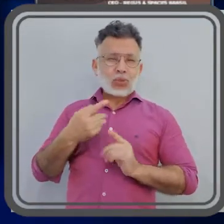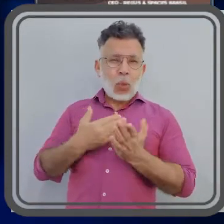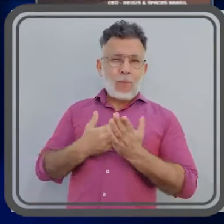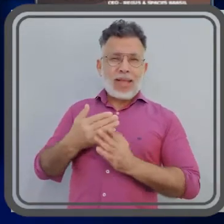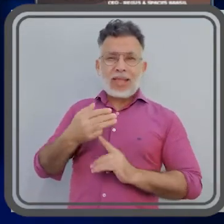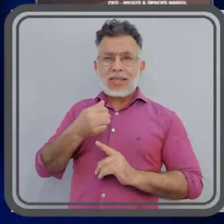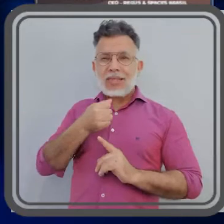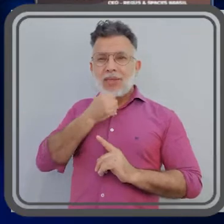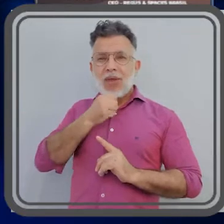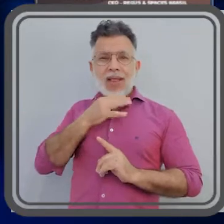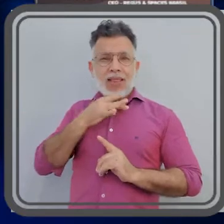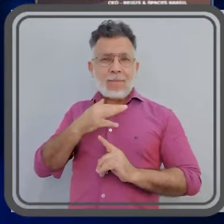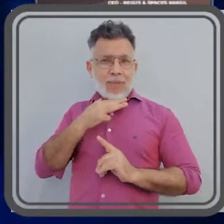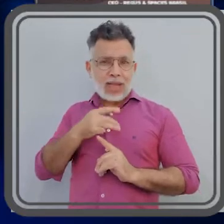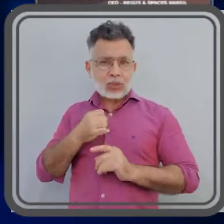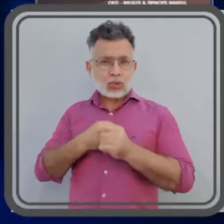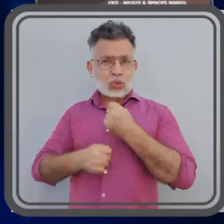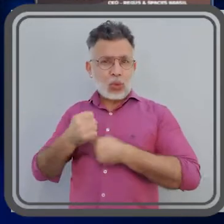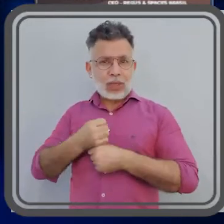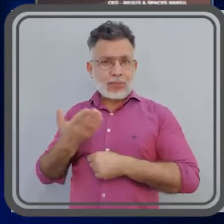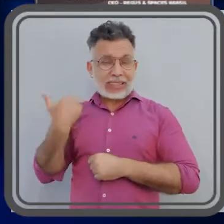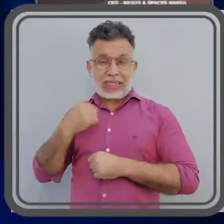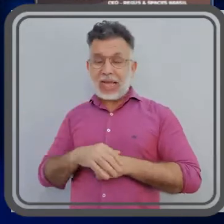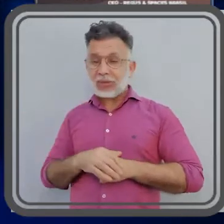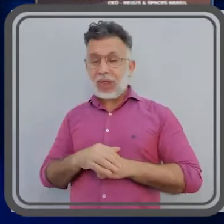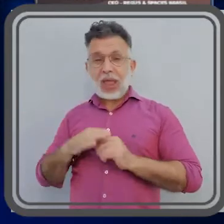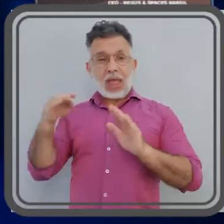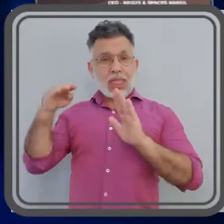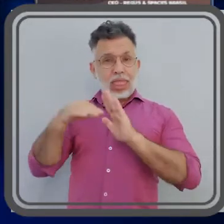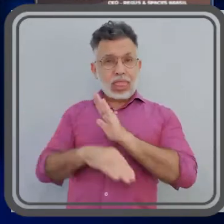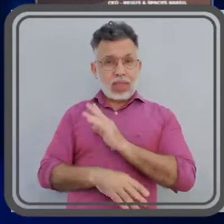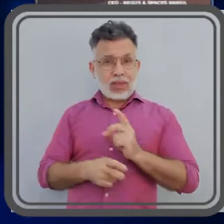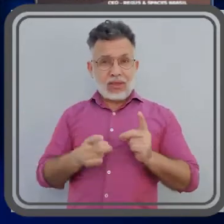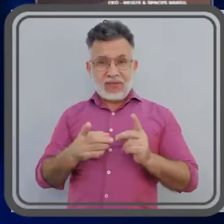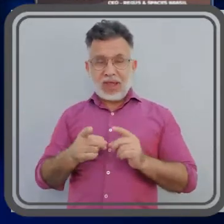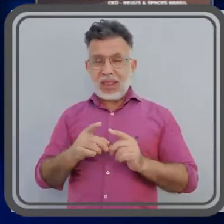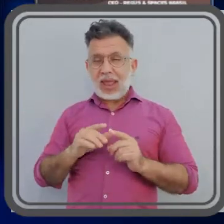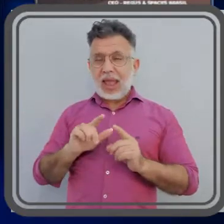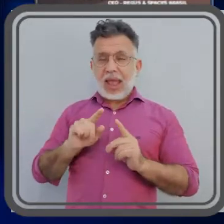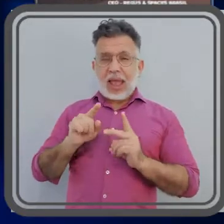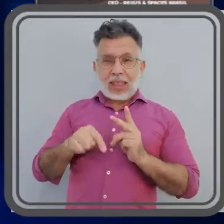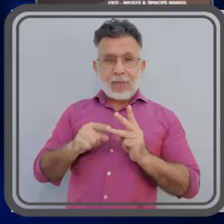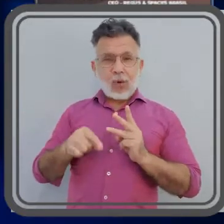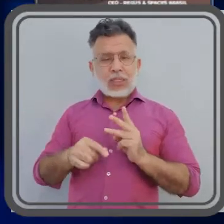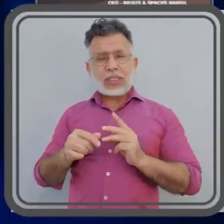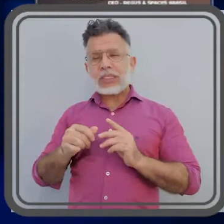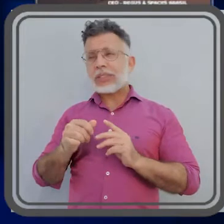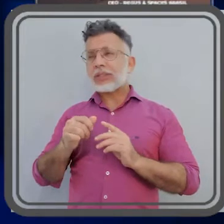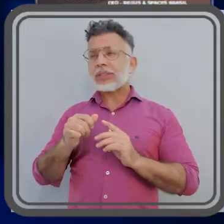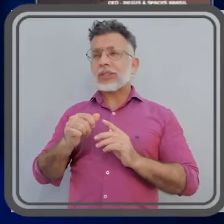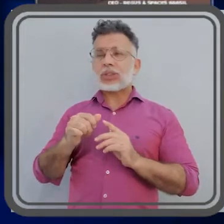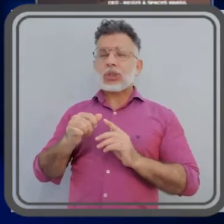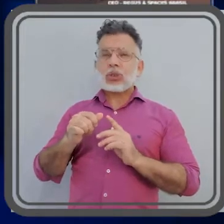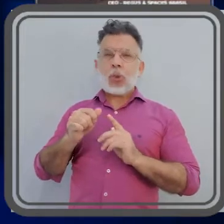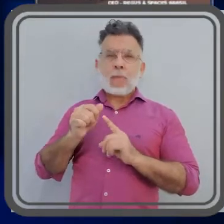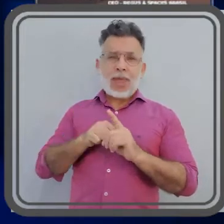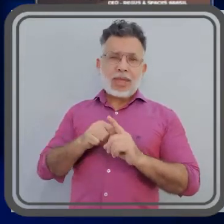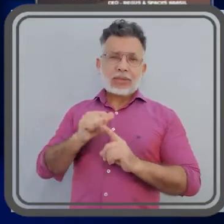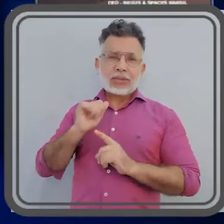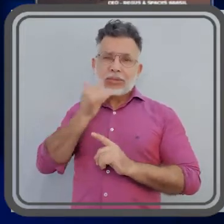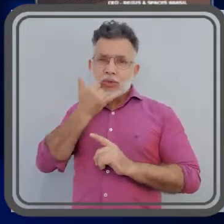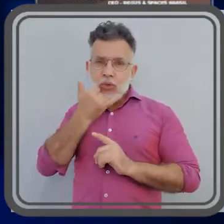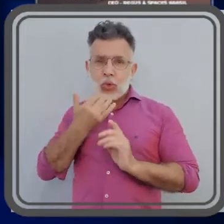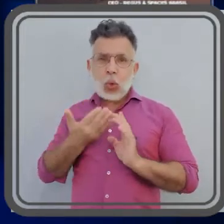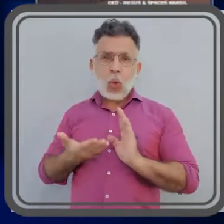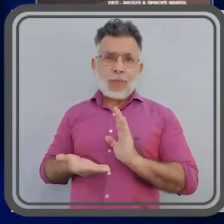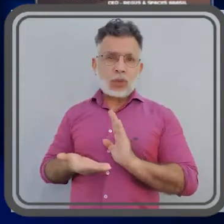as vendas desabaram. E lá por julho, com queda dos juros, o financiamento